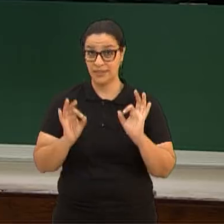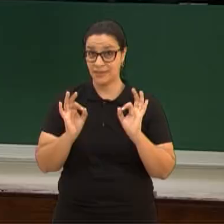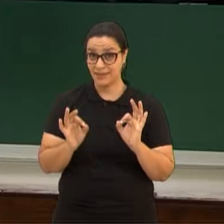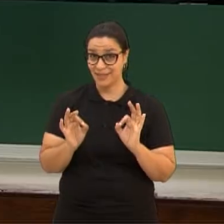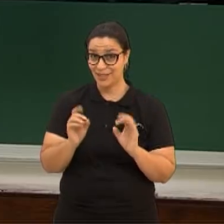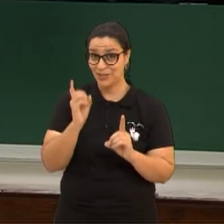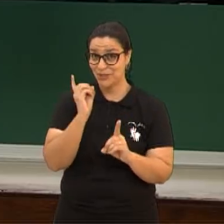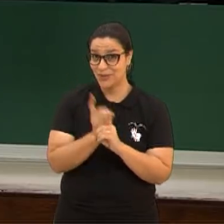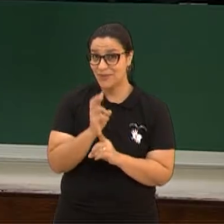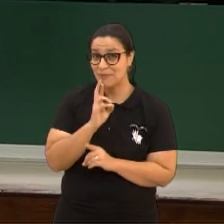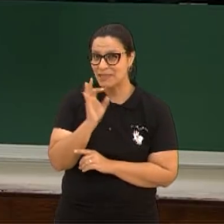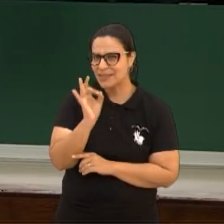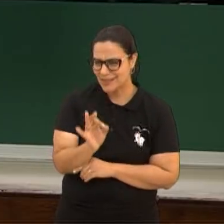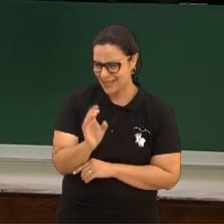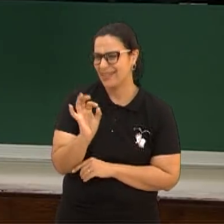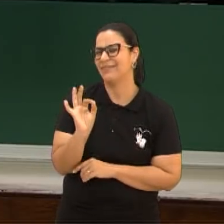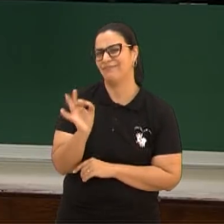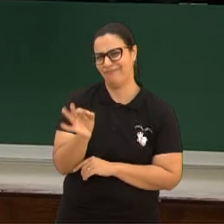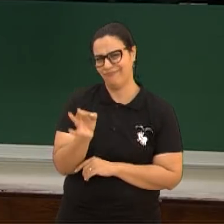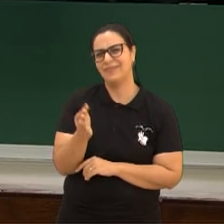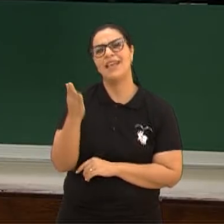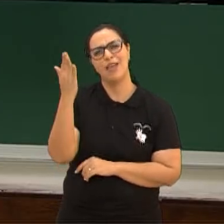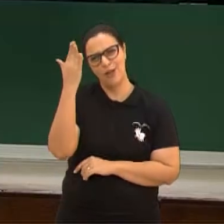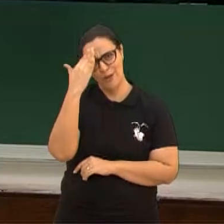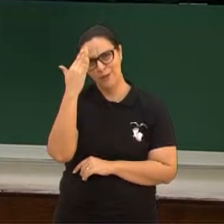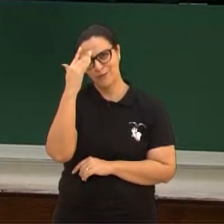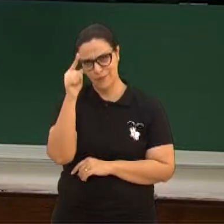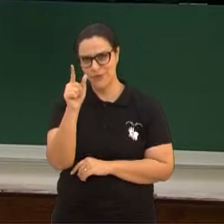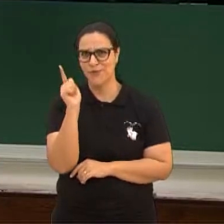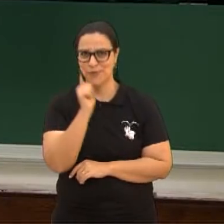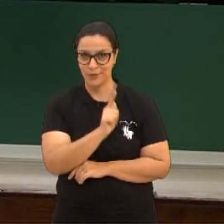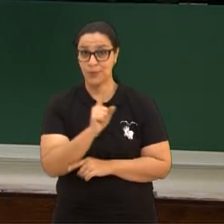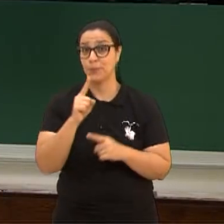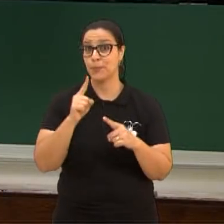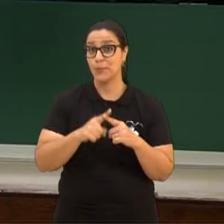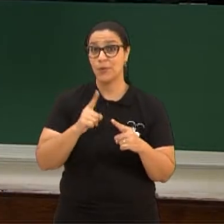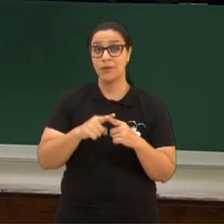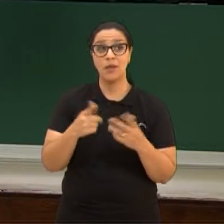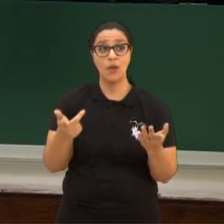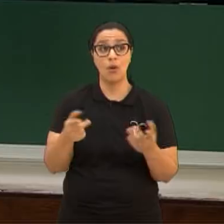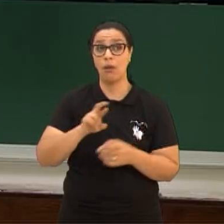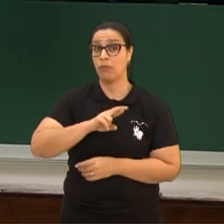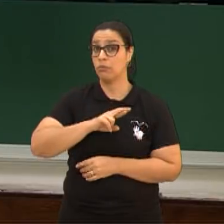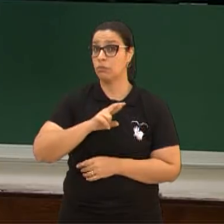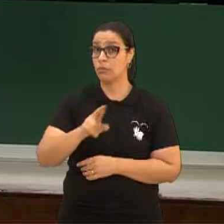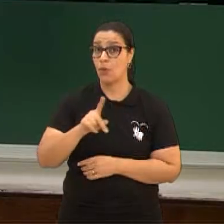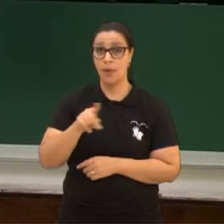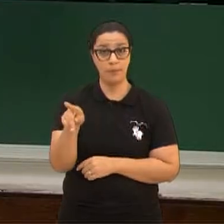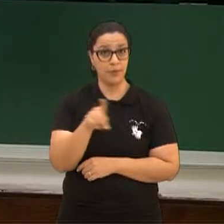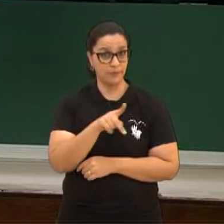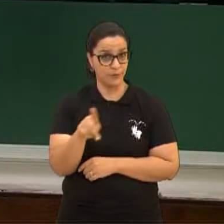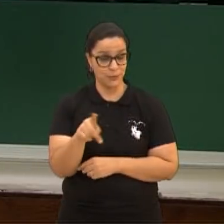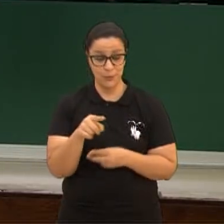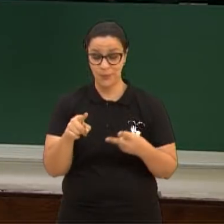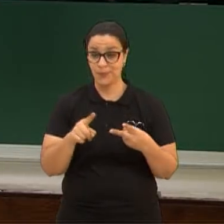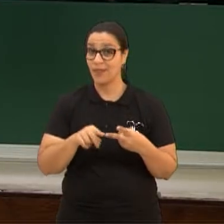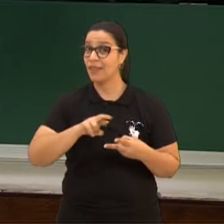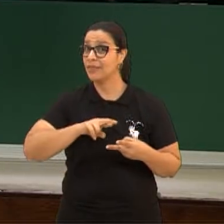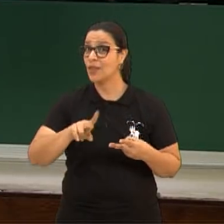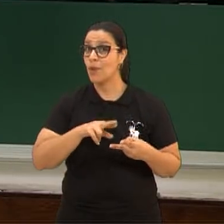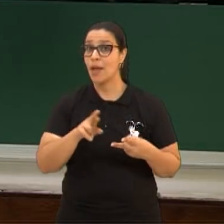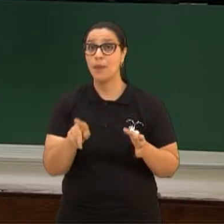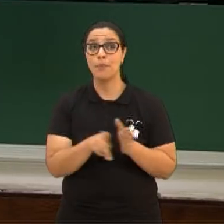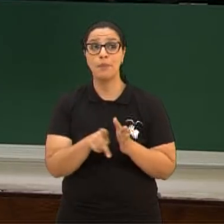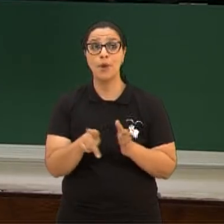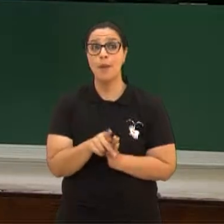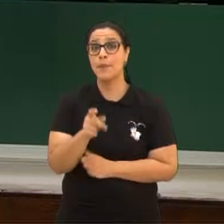Conseguiu encontrar a resposta correta, né? Eu tenho certeza. Por quê? Porque ele não é um professor e ele também não é